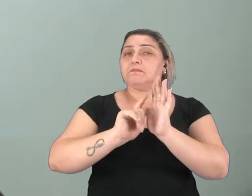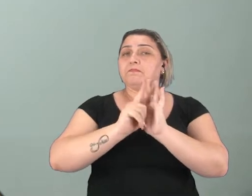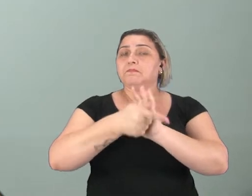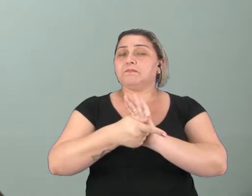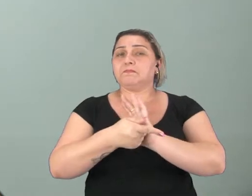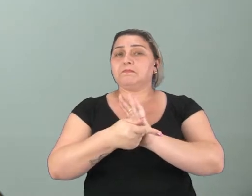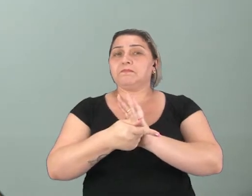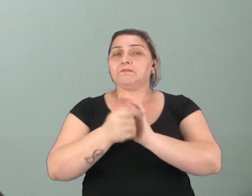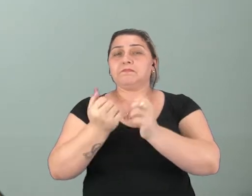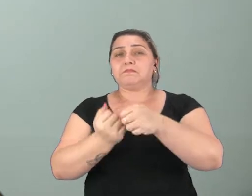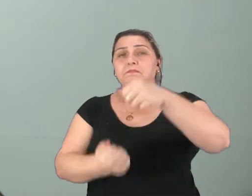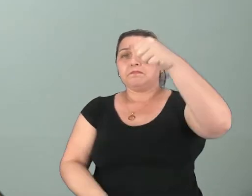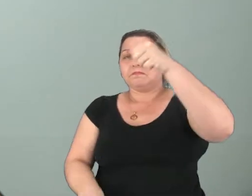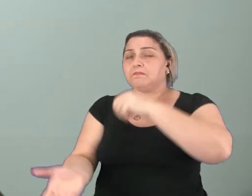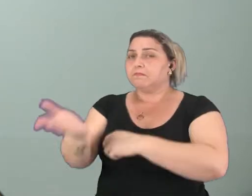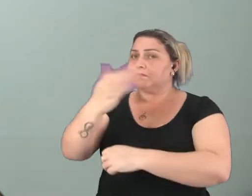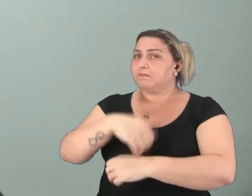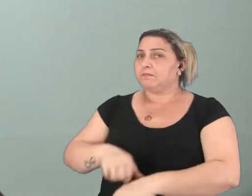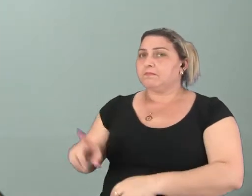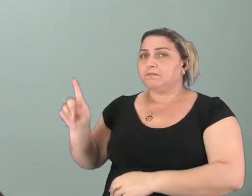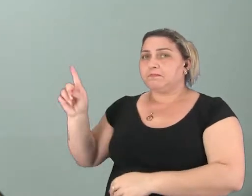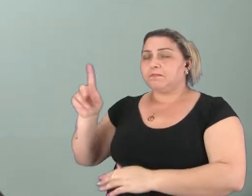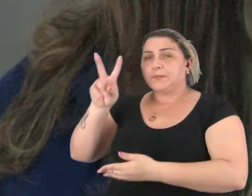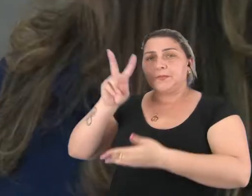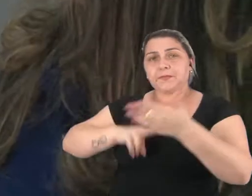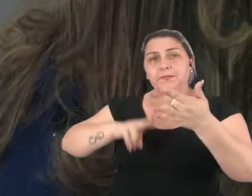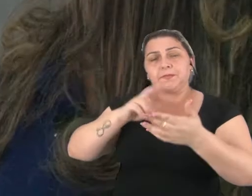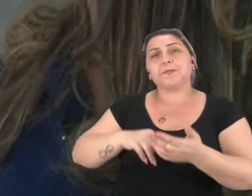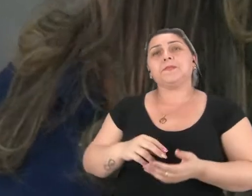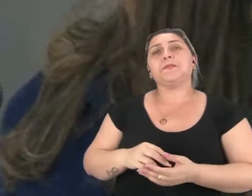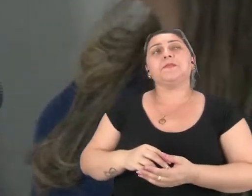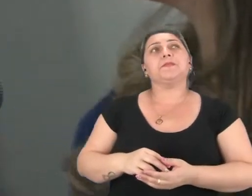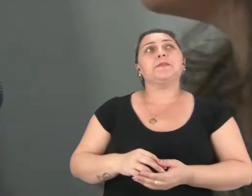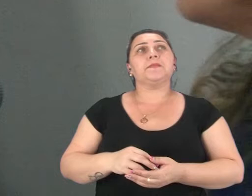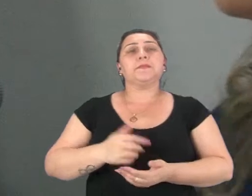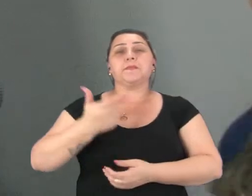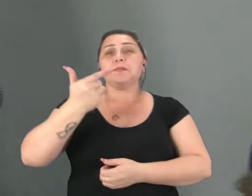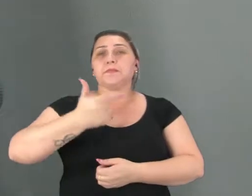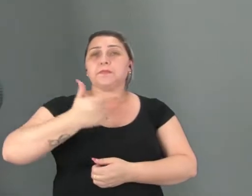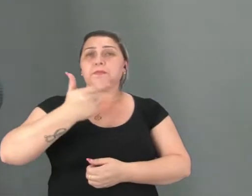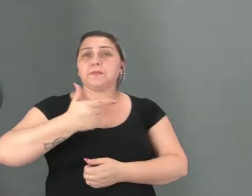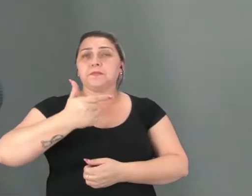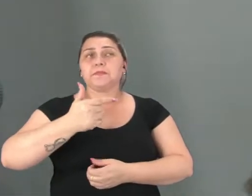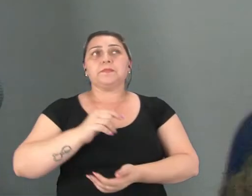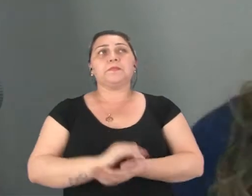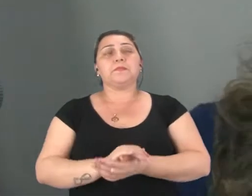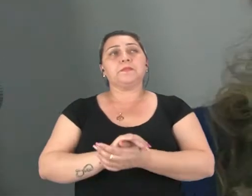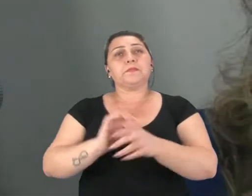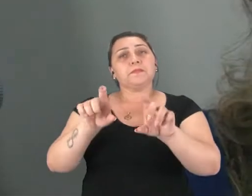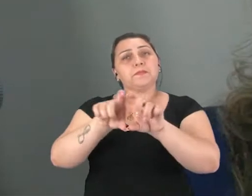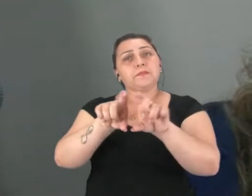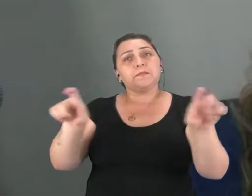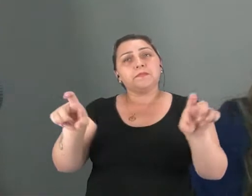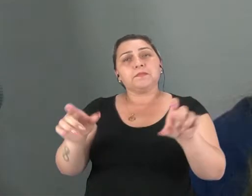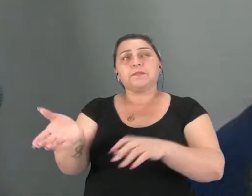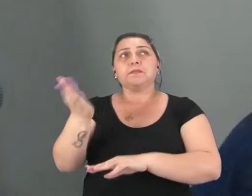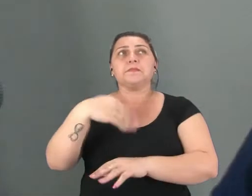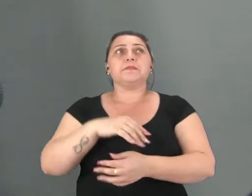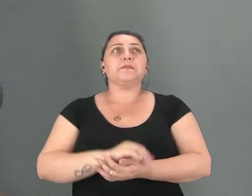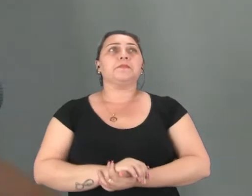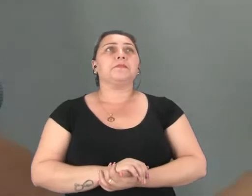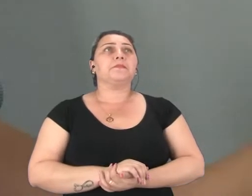Bom, vamos ao cartaz junto comigo? Vamos ler aqui o segundo parágrafo. Vamos